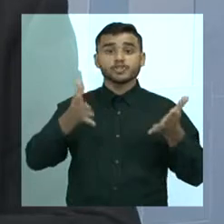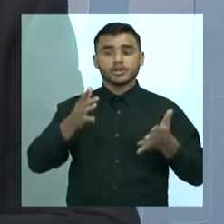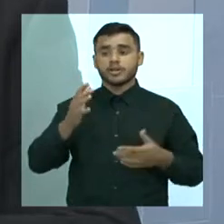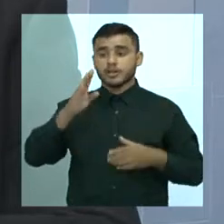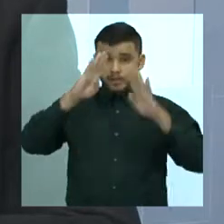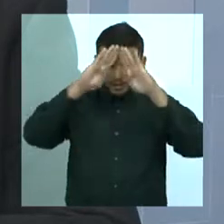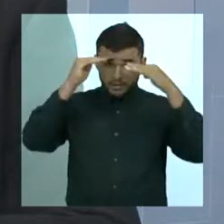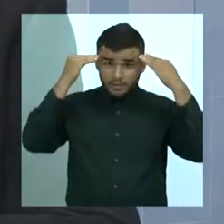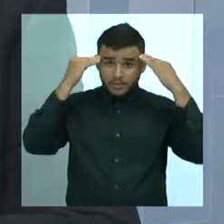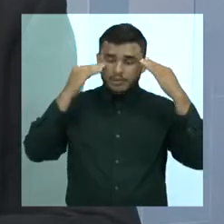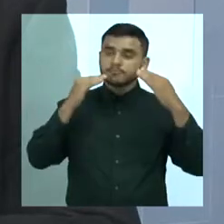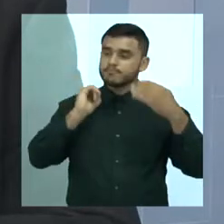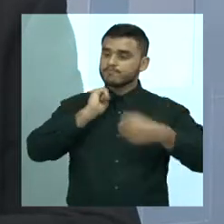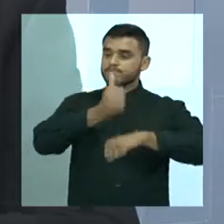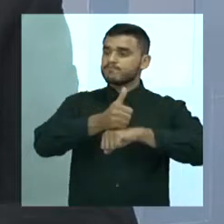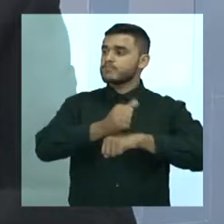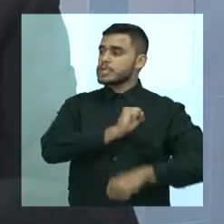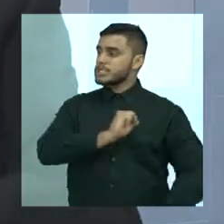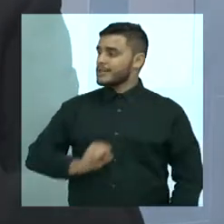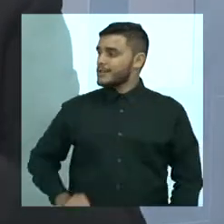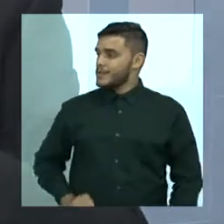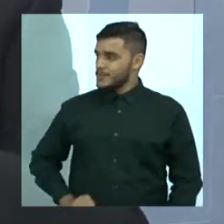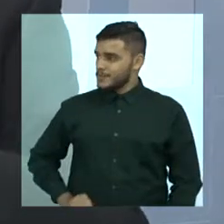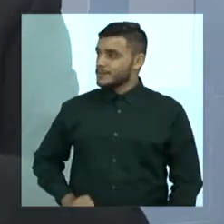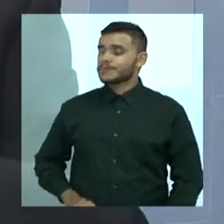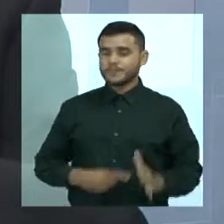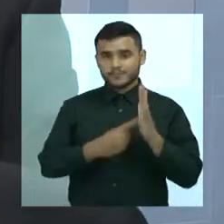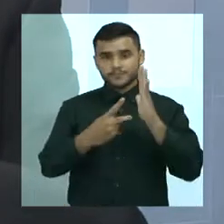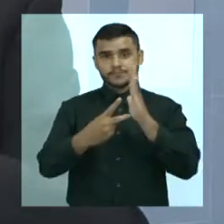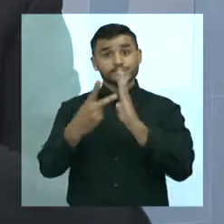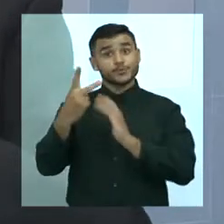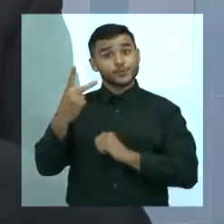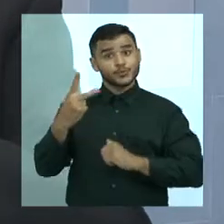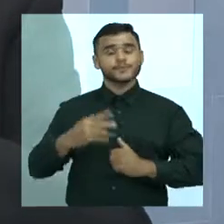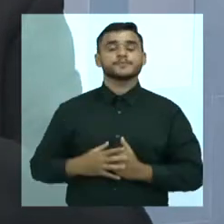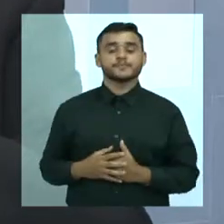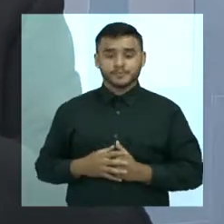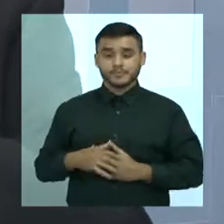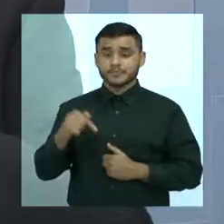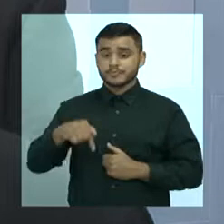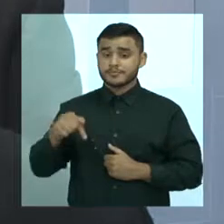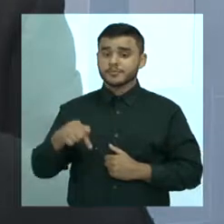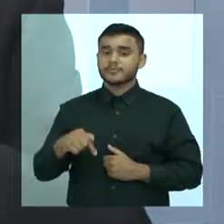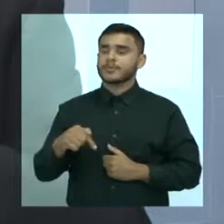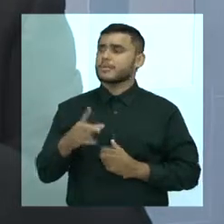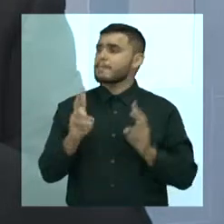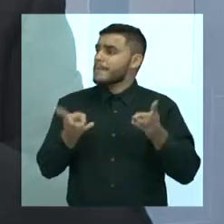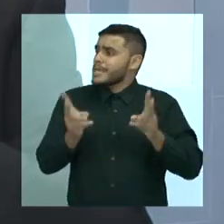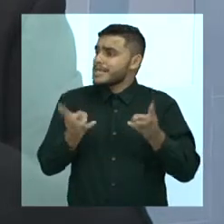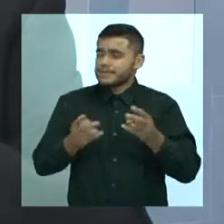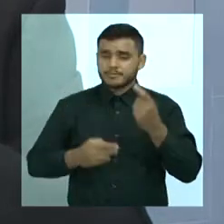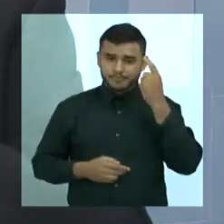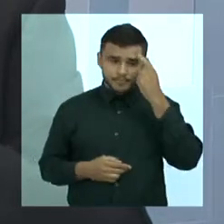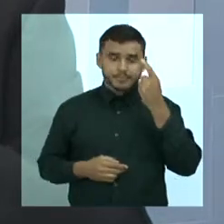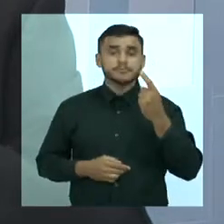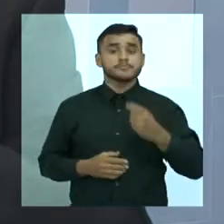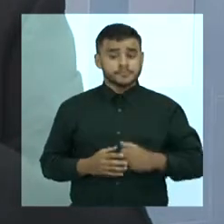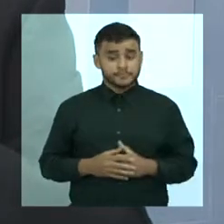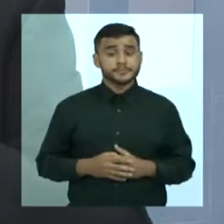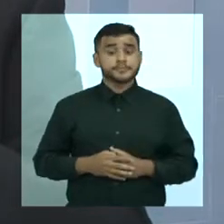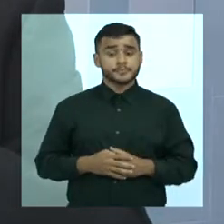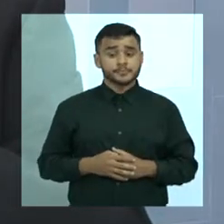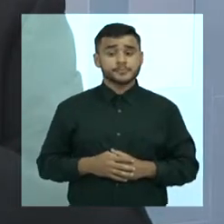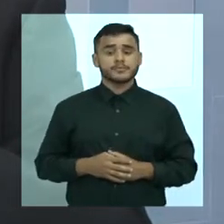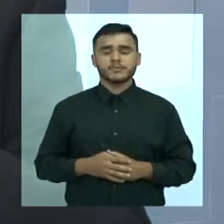grupos, eles faziam um rodízio nos cargos federais aqui. Agora, o que você nota? Você